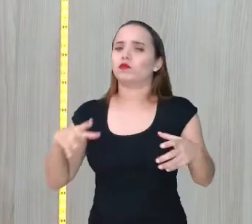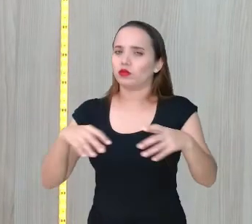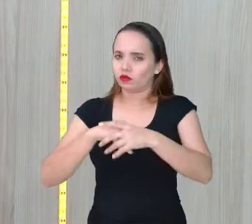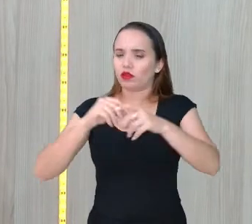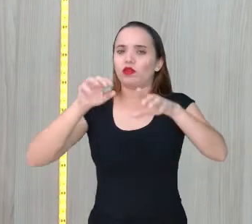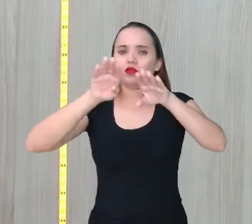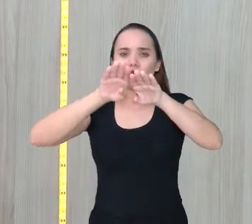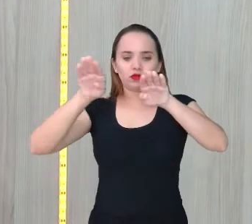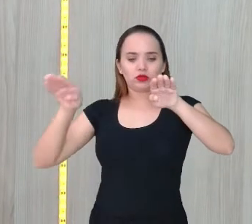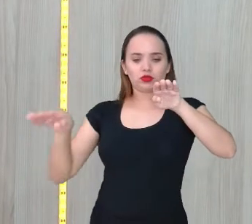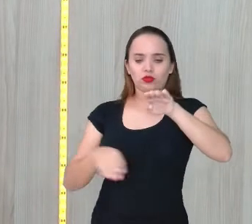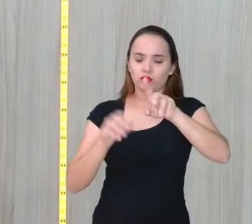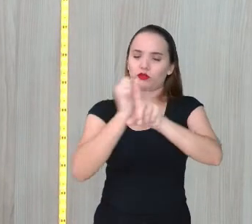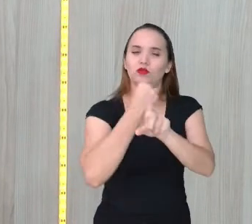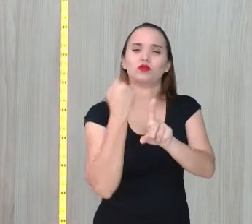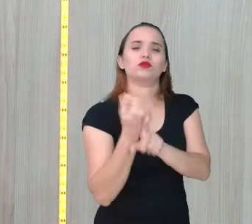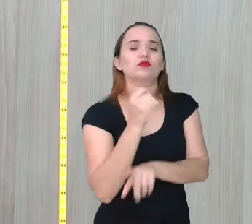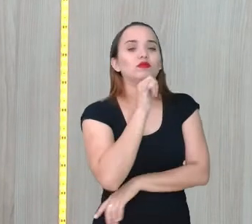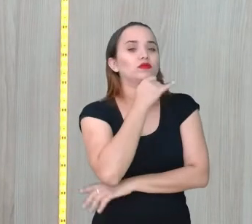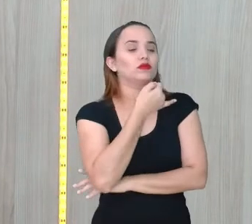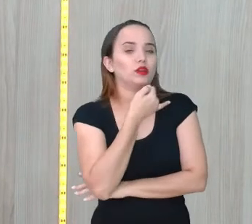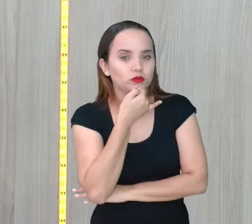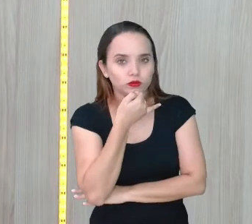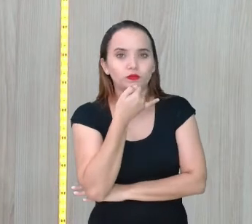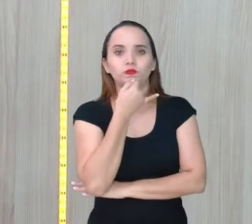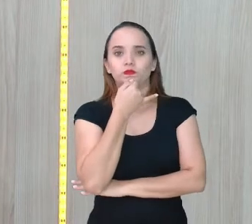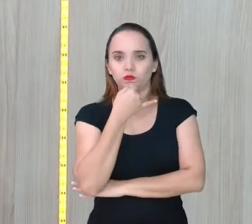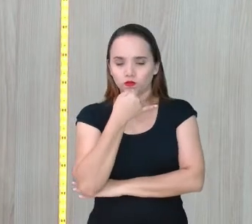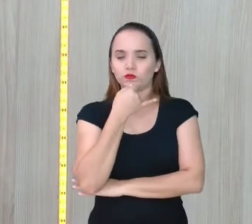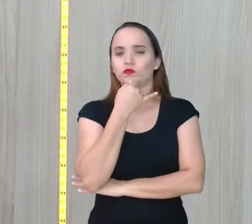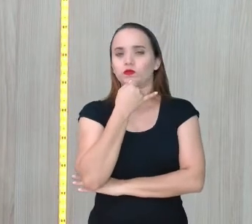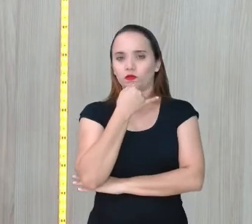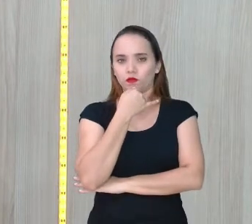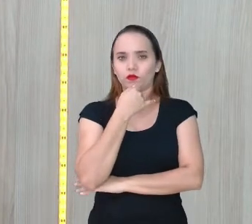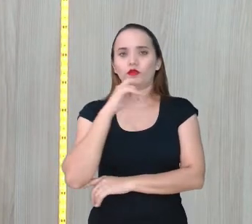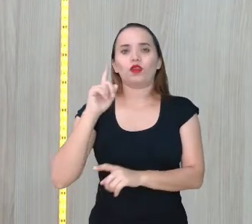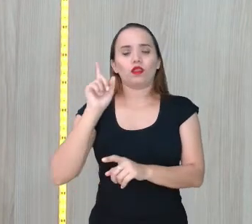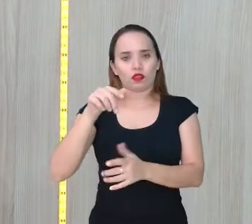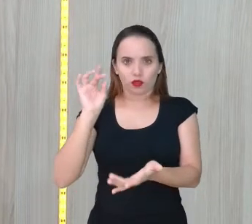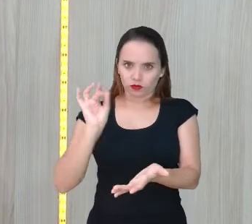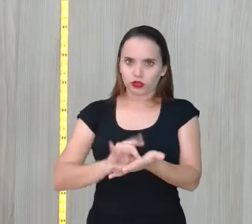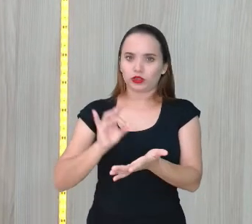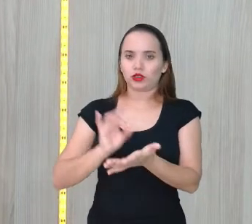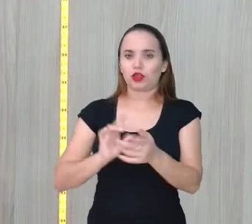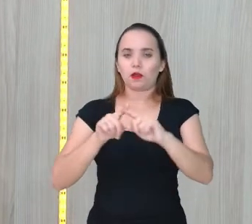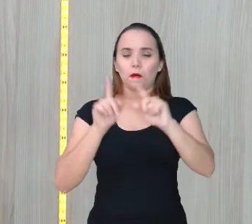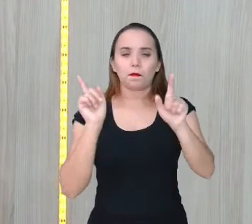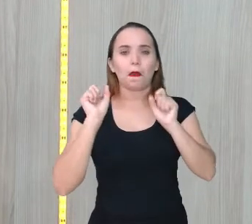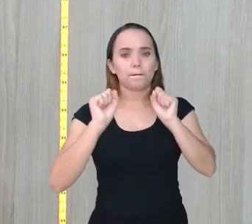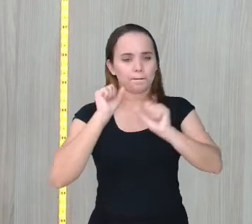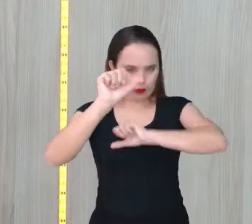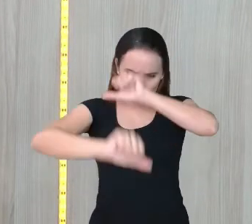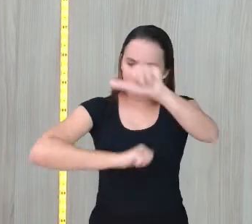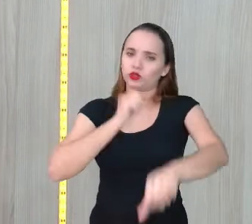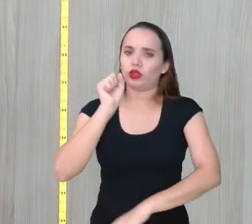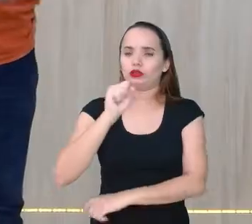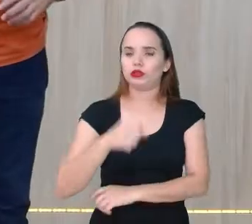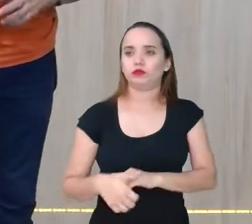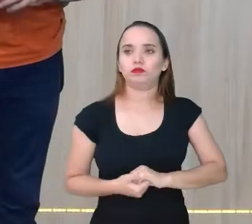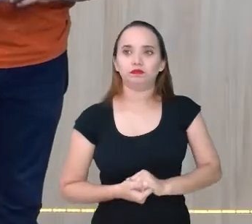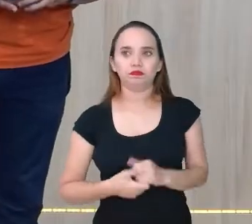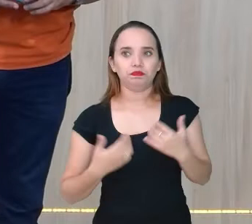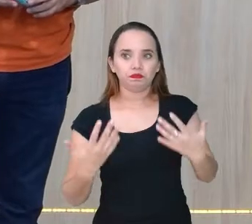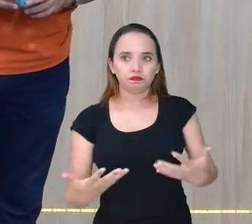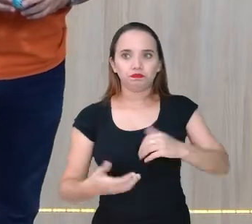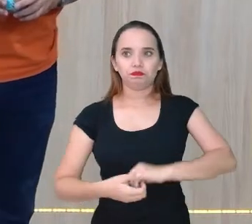território brasileiro, né? Infelizmente, é essa realidade, mas isso pode mudar. Beleza.